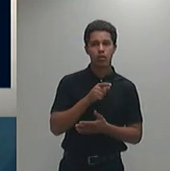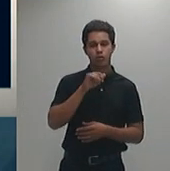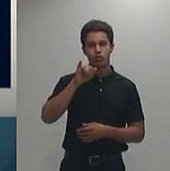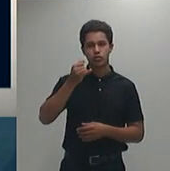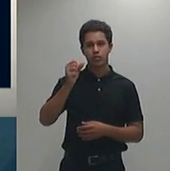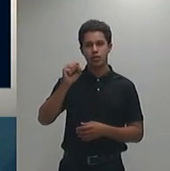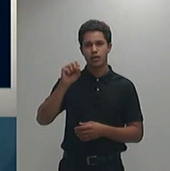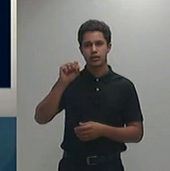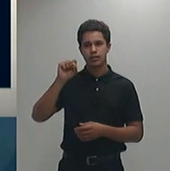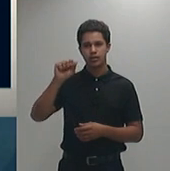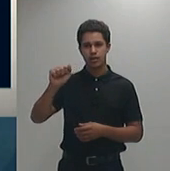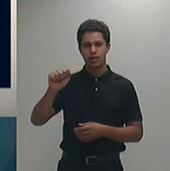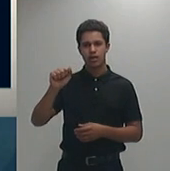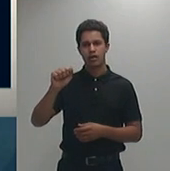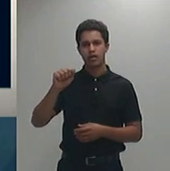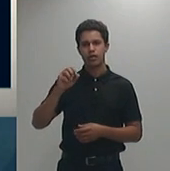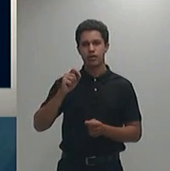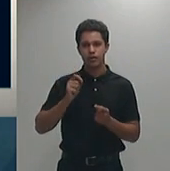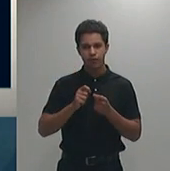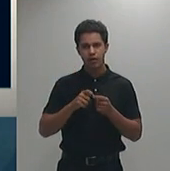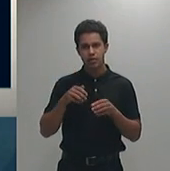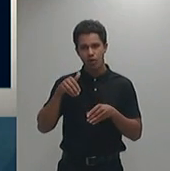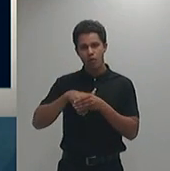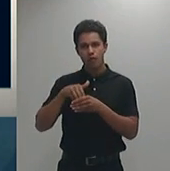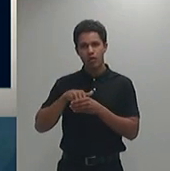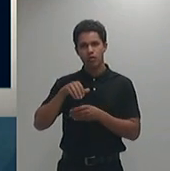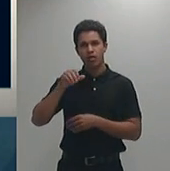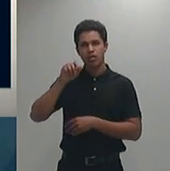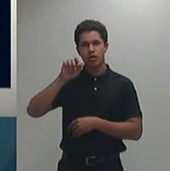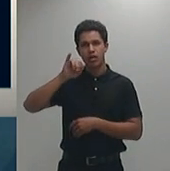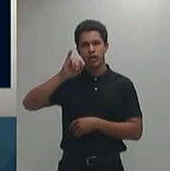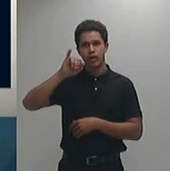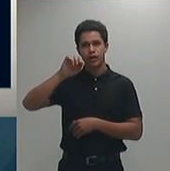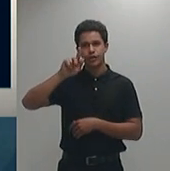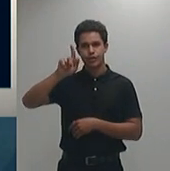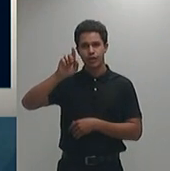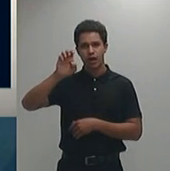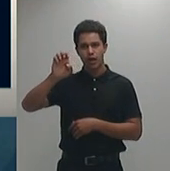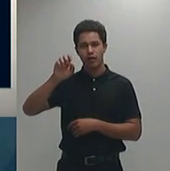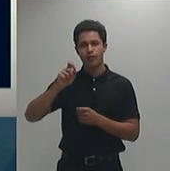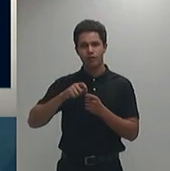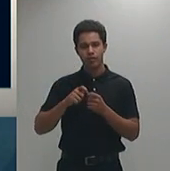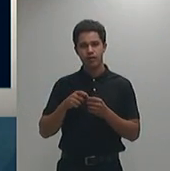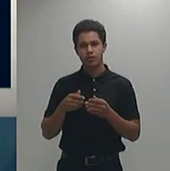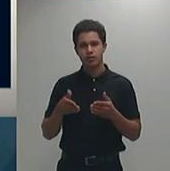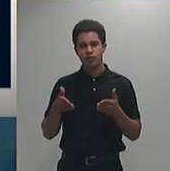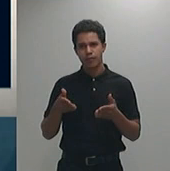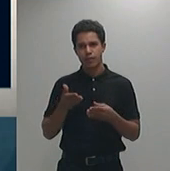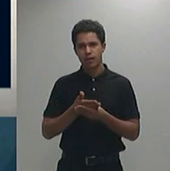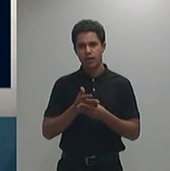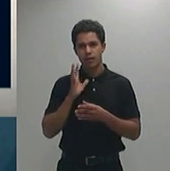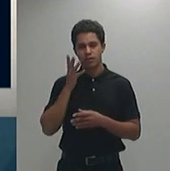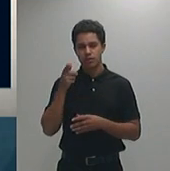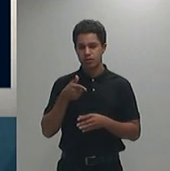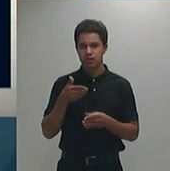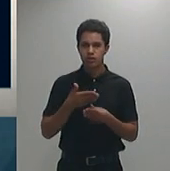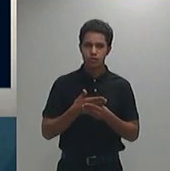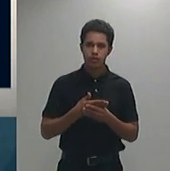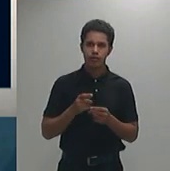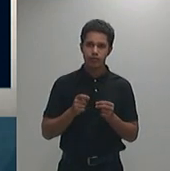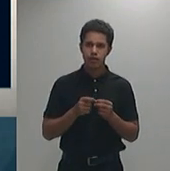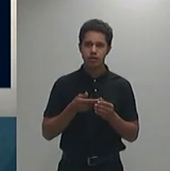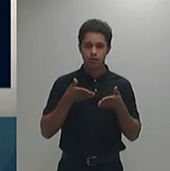e de exercer o voto na GF fez constar então a decisão desse procedimento fez postagens seu relatório na